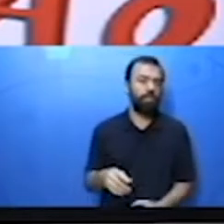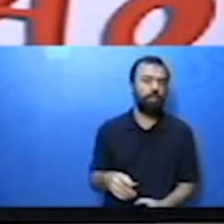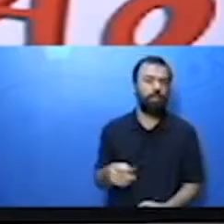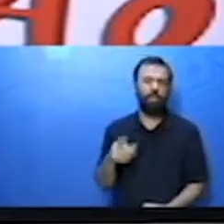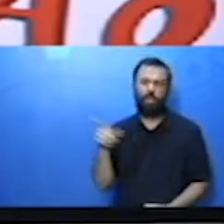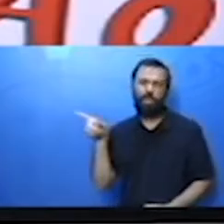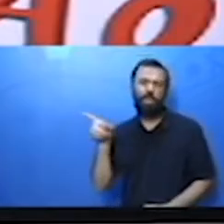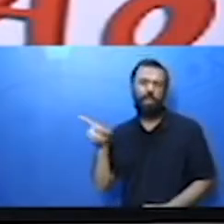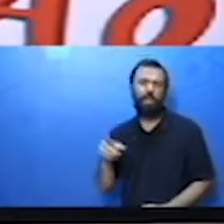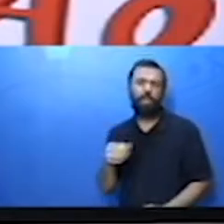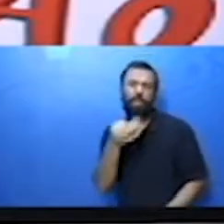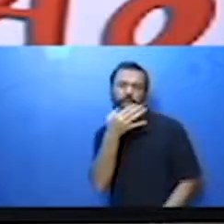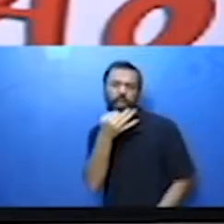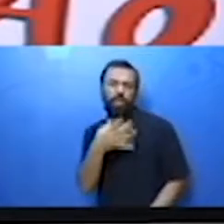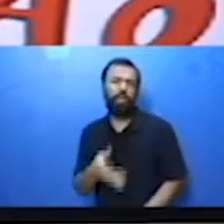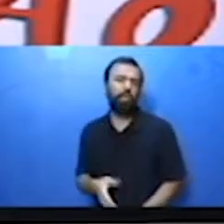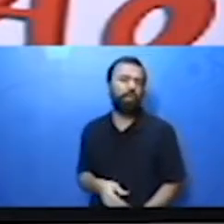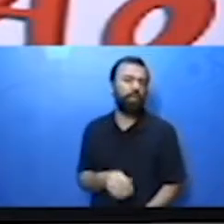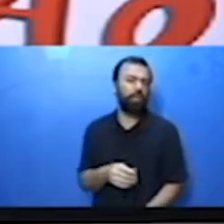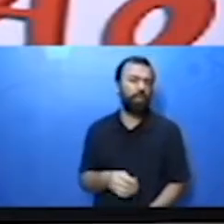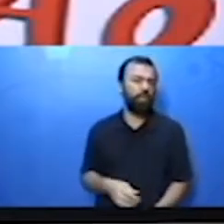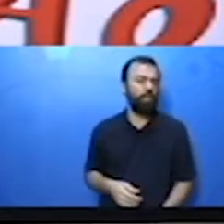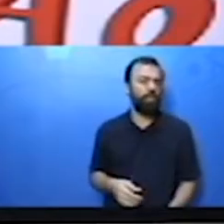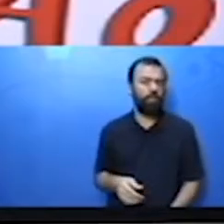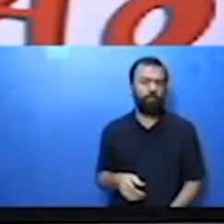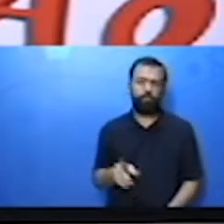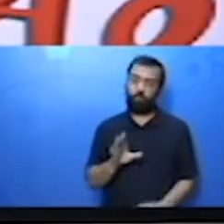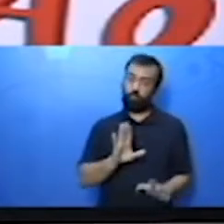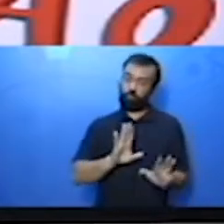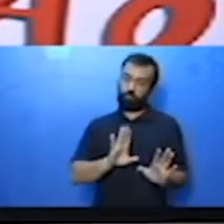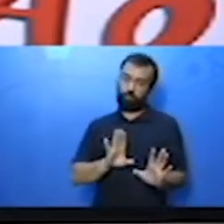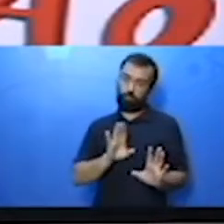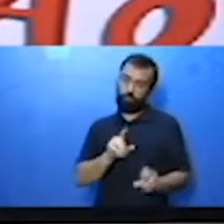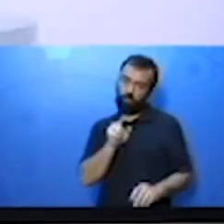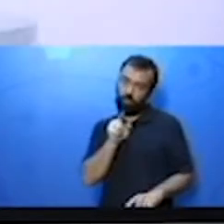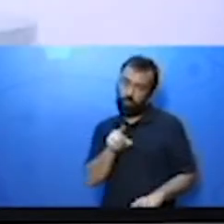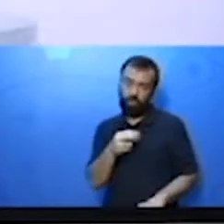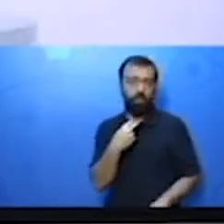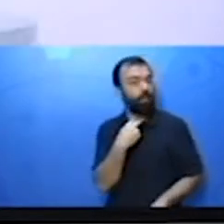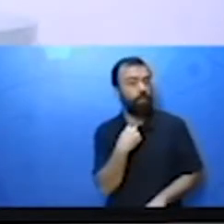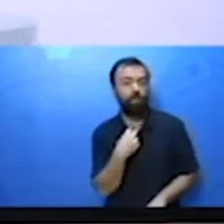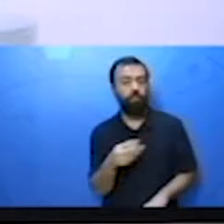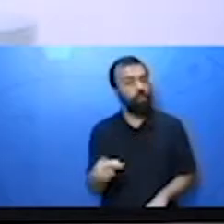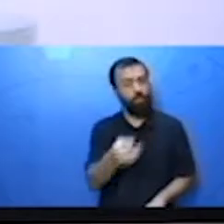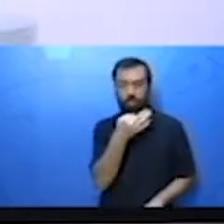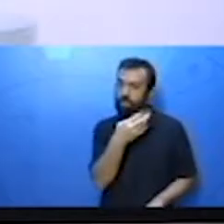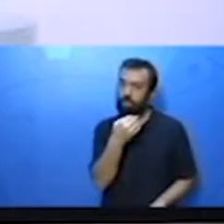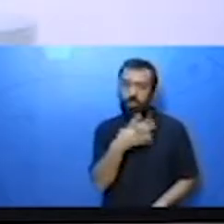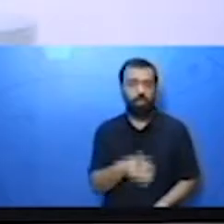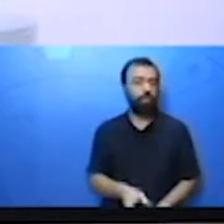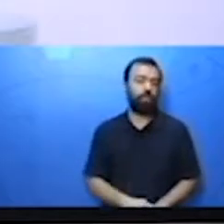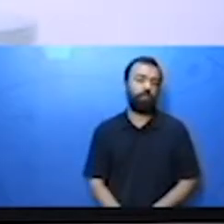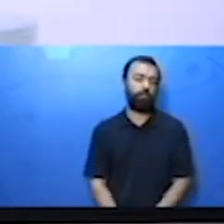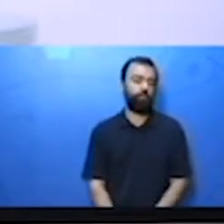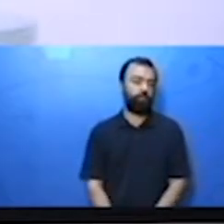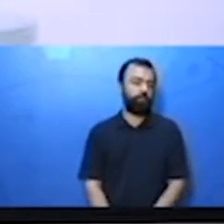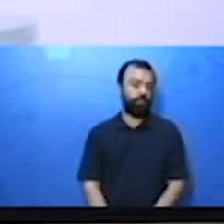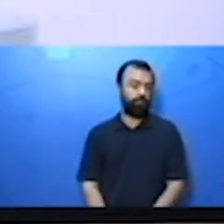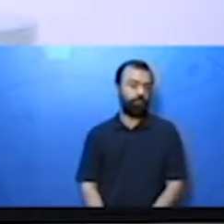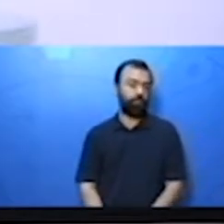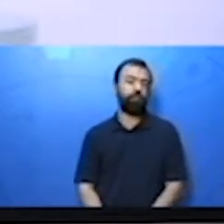tomar também. Não, não é assim, tá? Remédio com indicação.